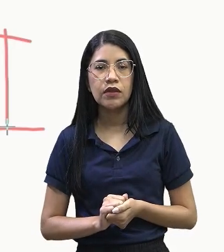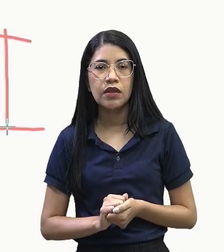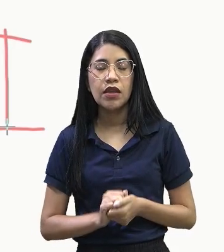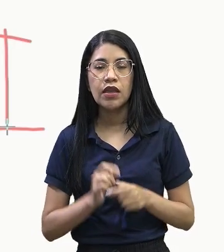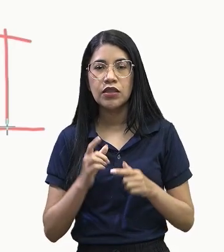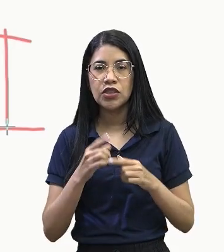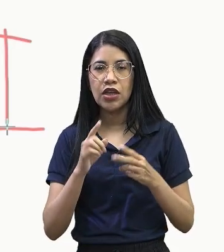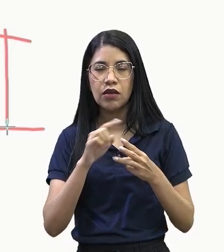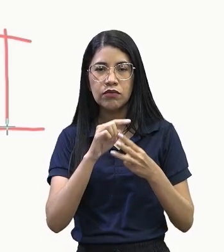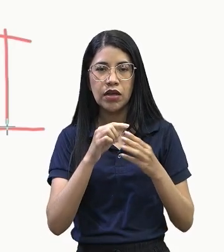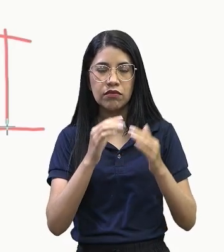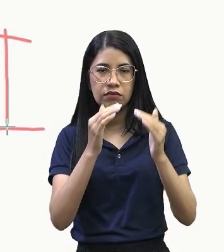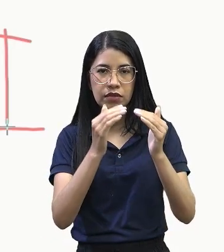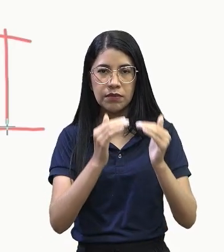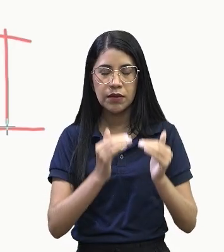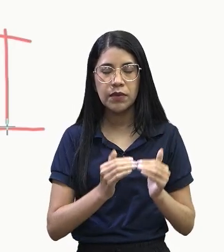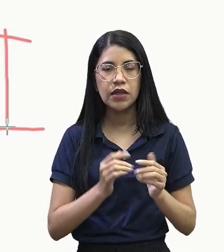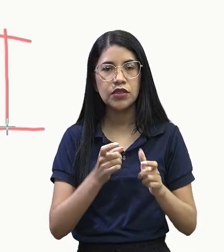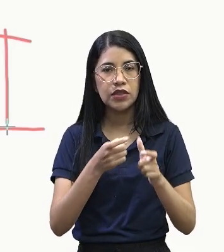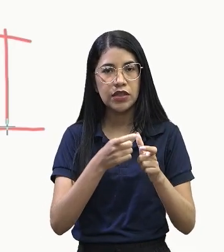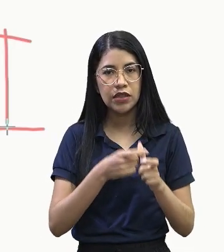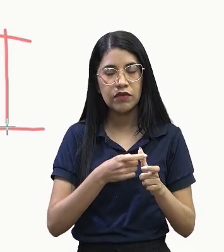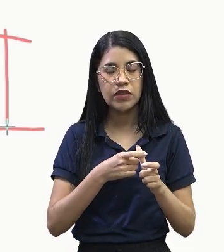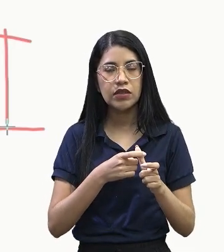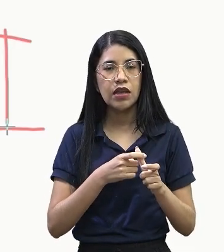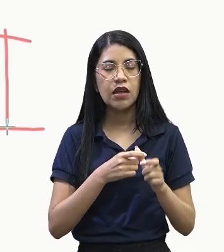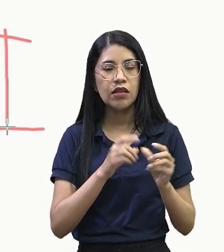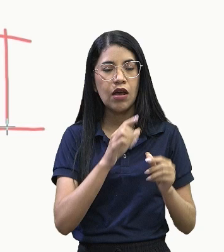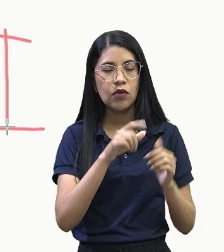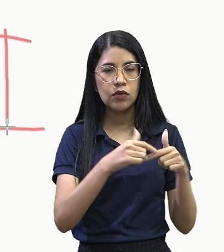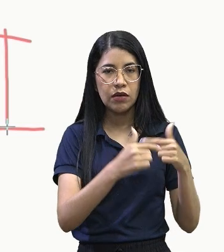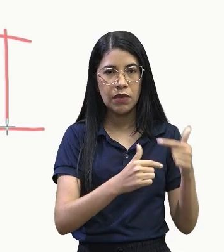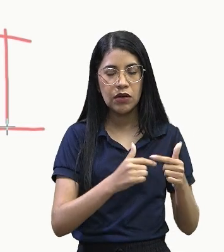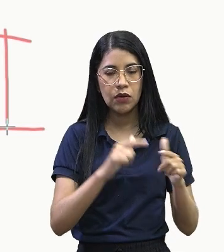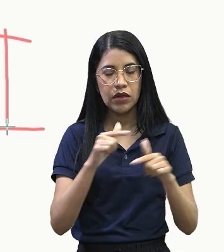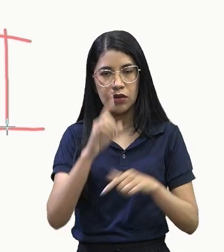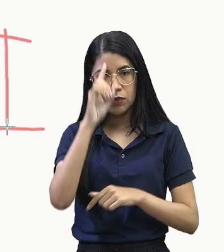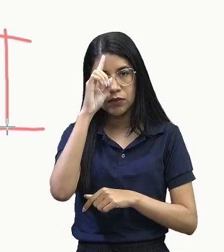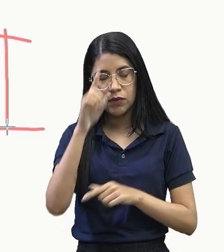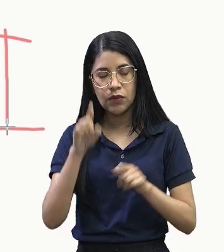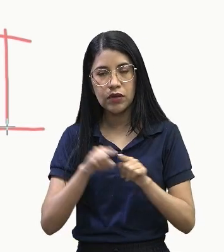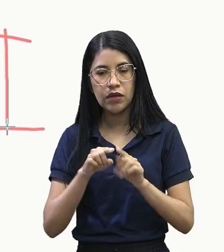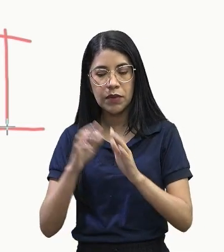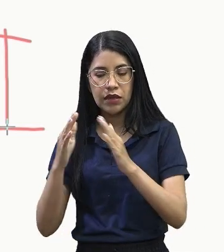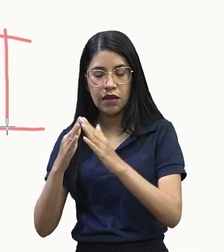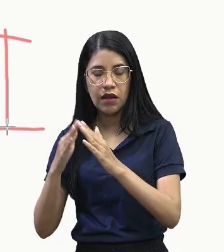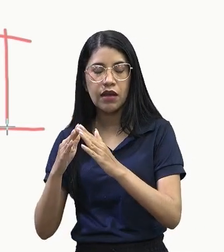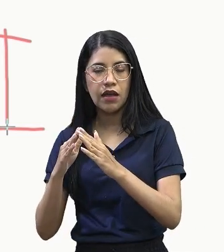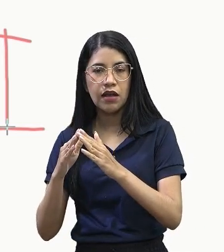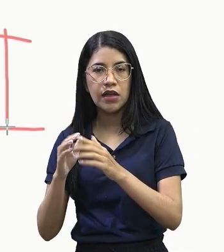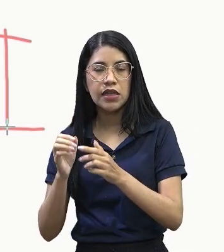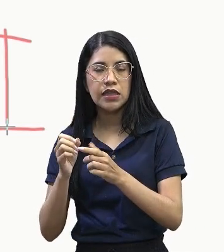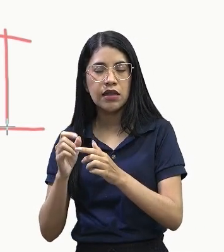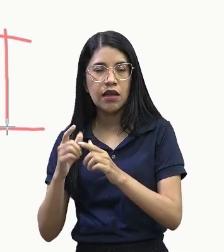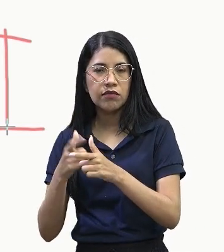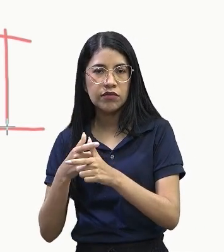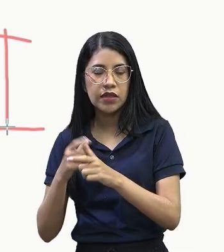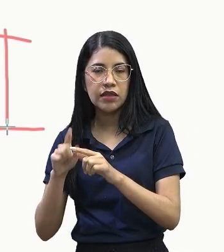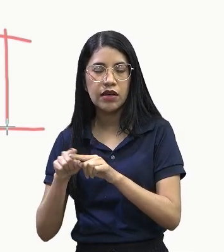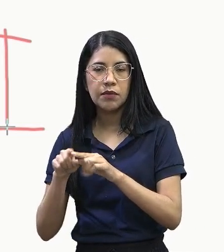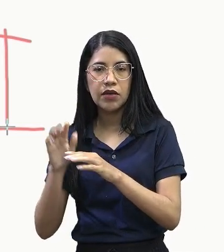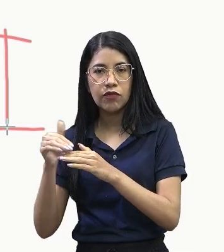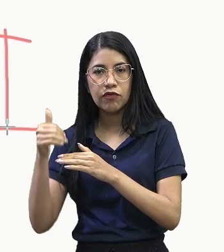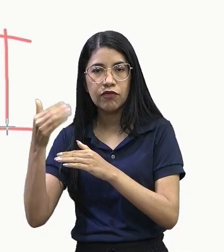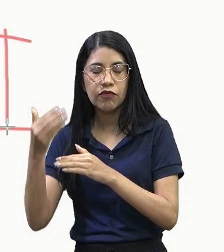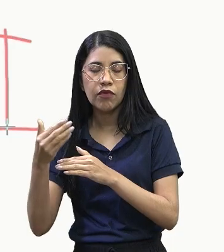armazém, do armazém para a casa aviadora e da casa aviadora, inclusive, para o próprio mercado externo, ou seja, para